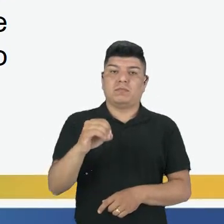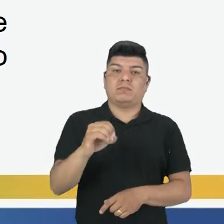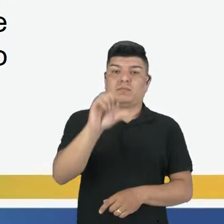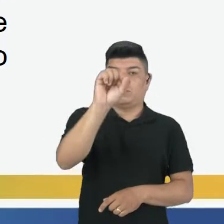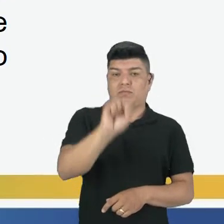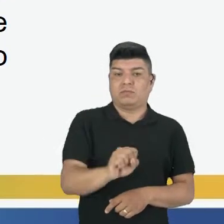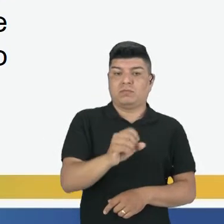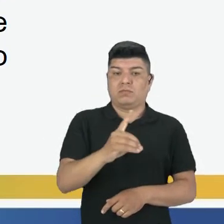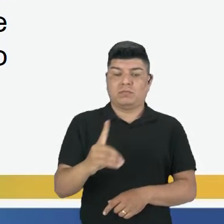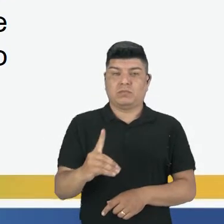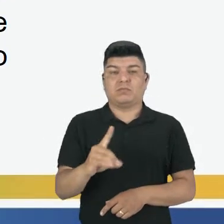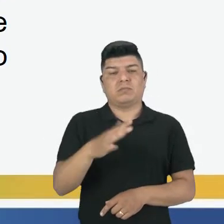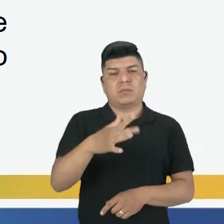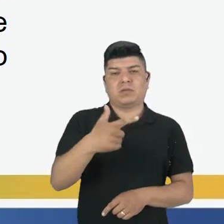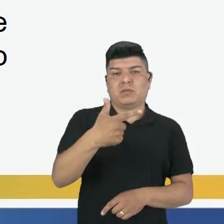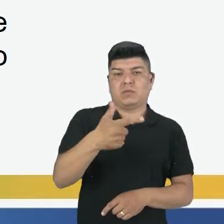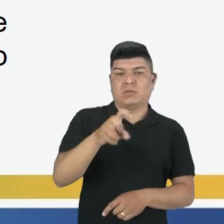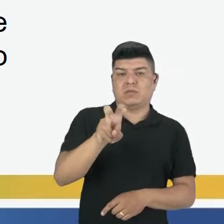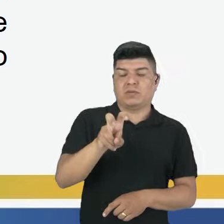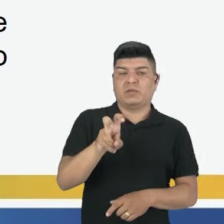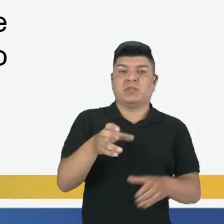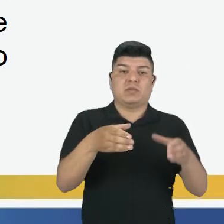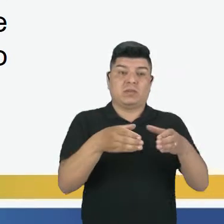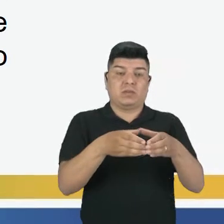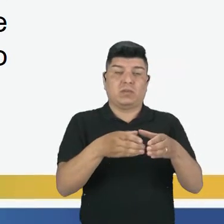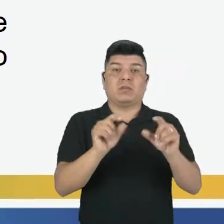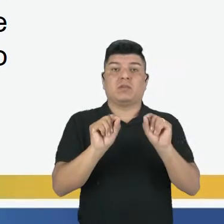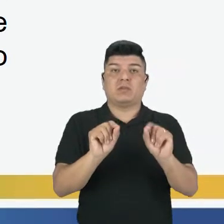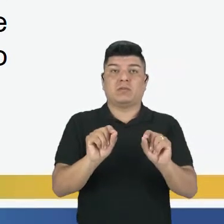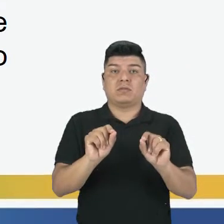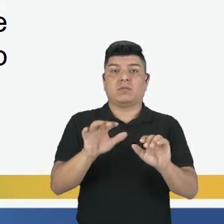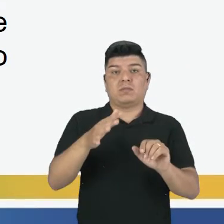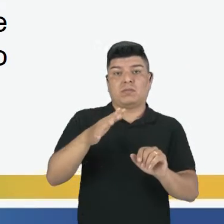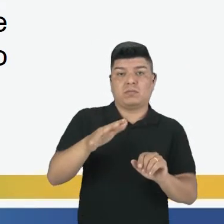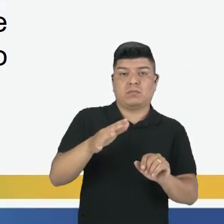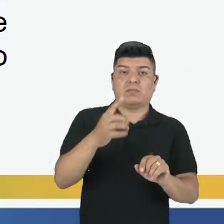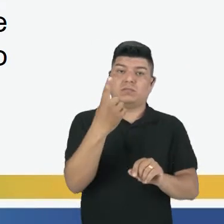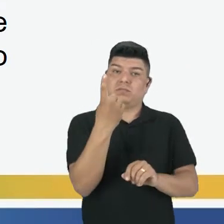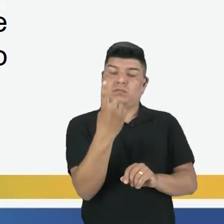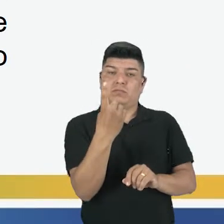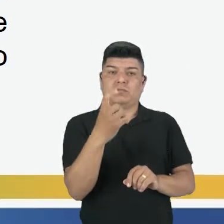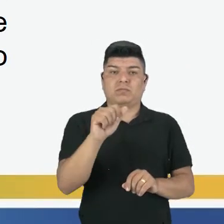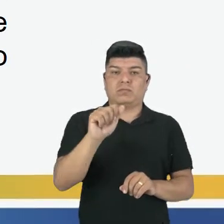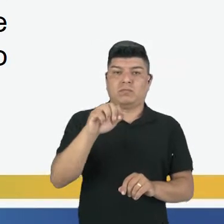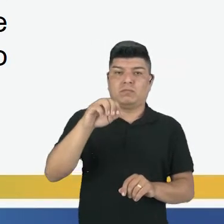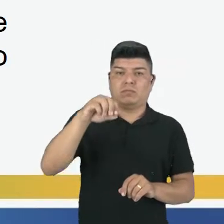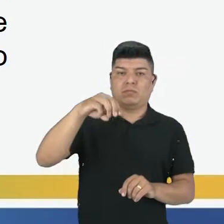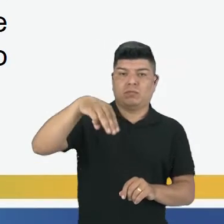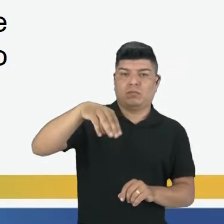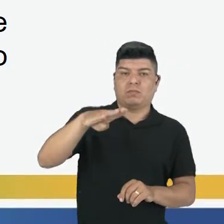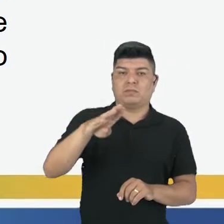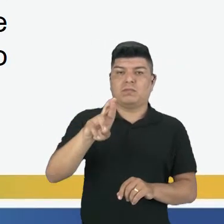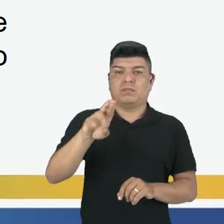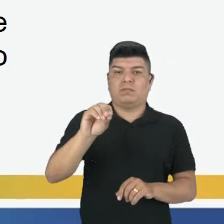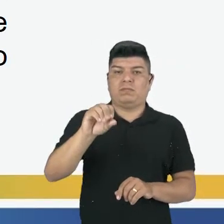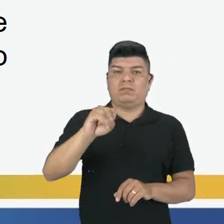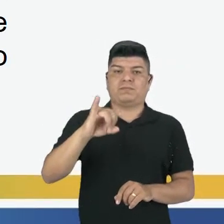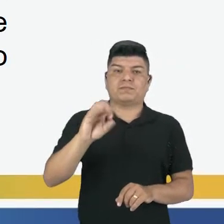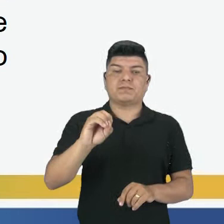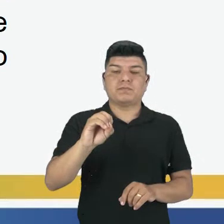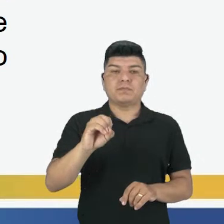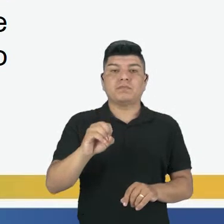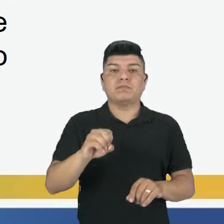cerca de 25 núcleos, entre eles o Quilombo de Ambrósio, do Quebra-Pé e